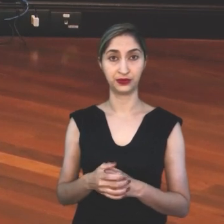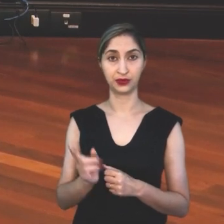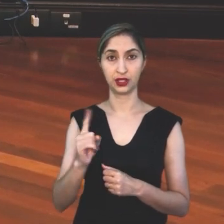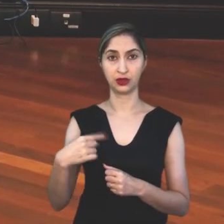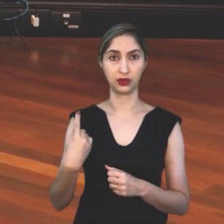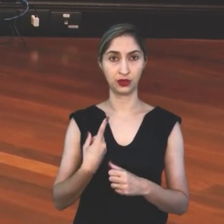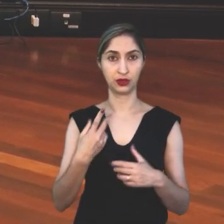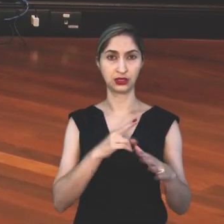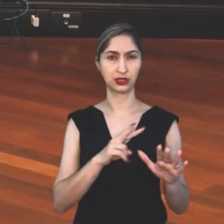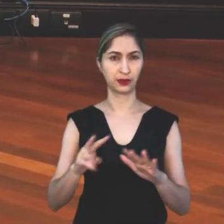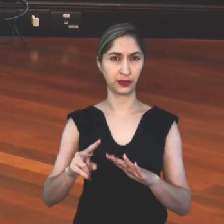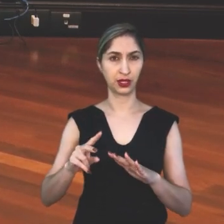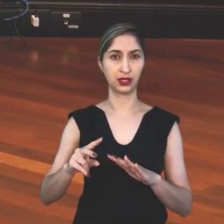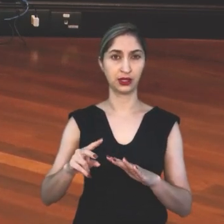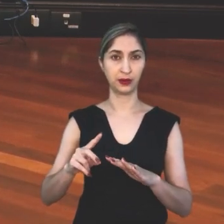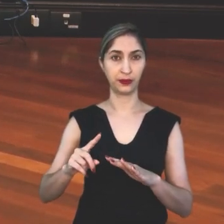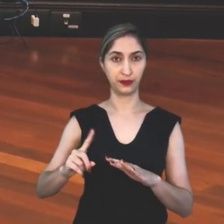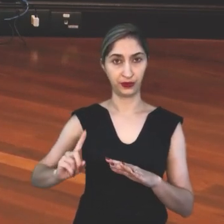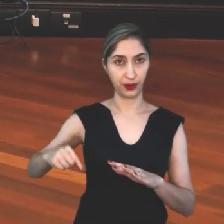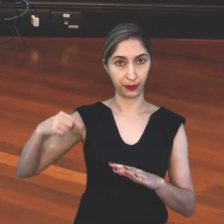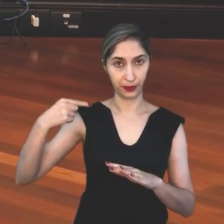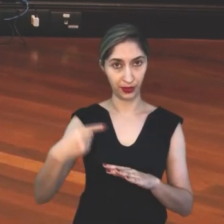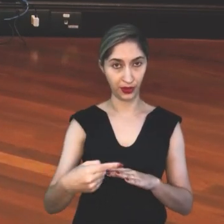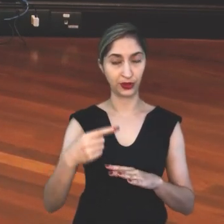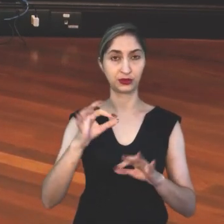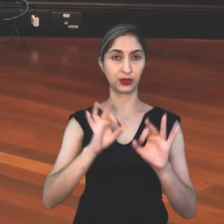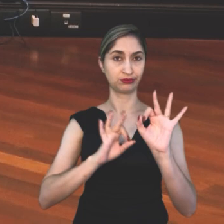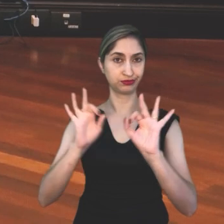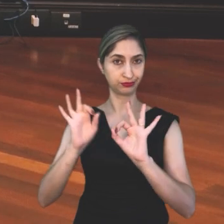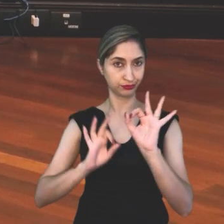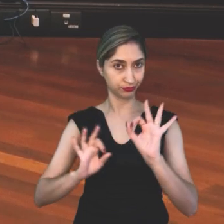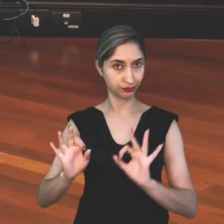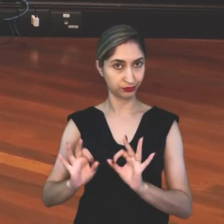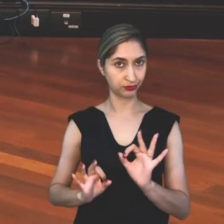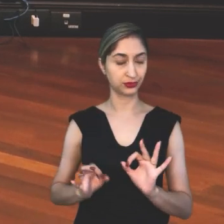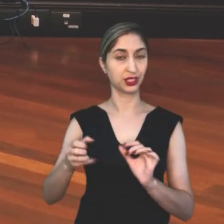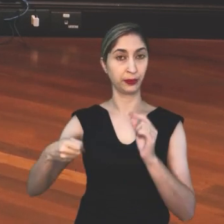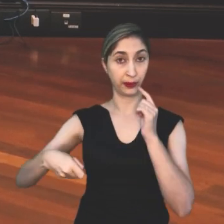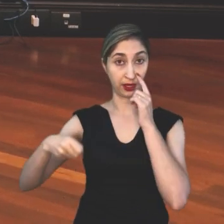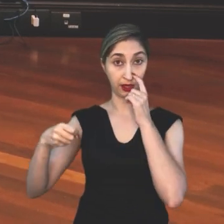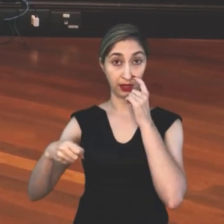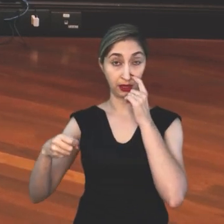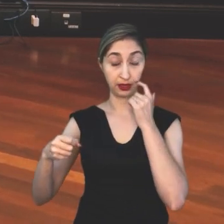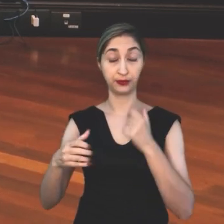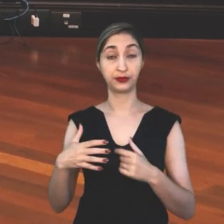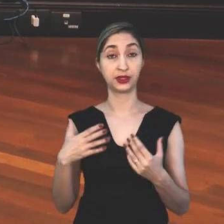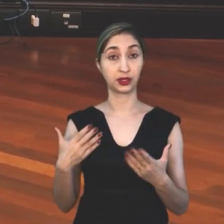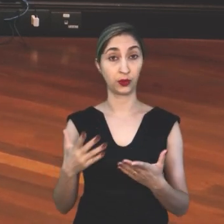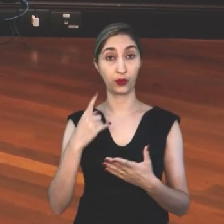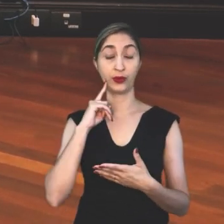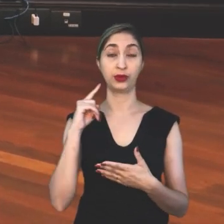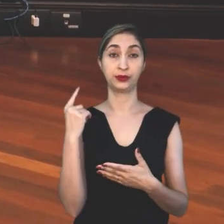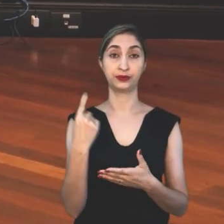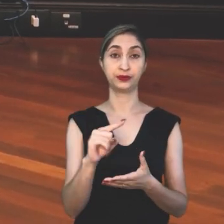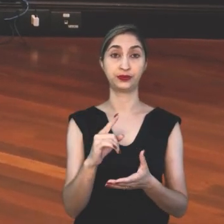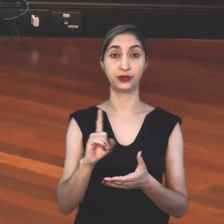está em processo, né? Como a gente sai na próxima semana, então a gente ainda está desenvolvendo aqui o layout